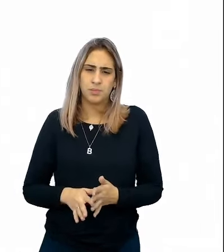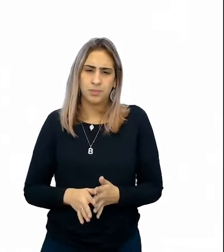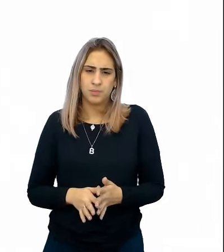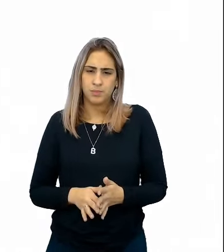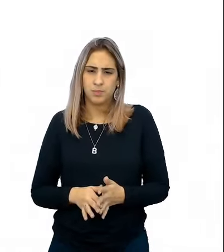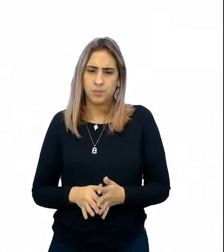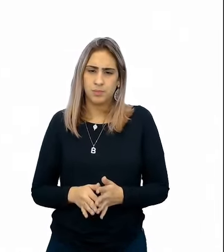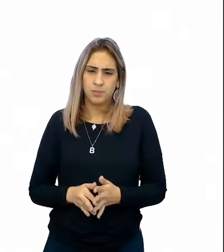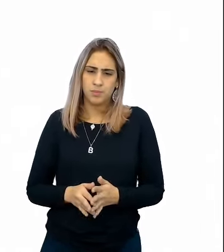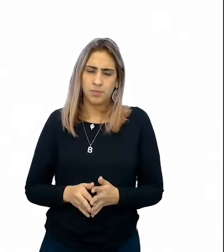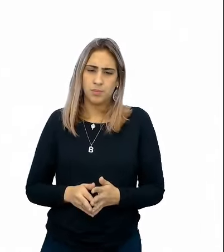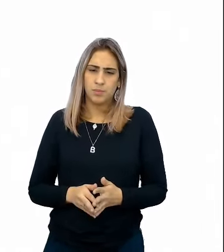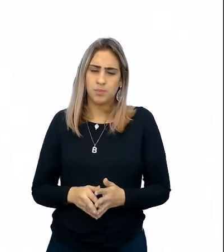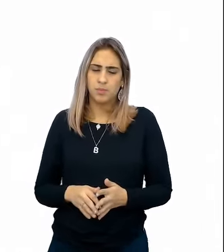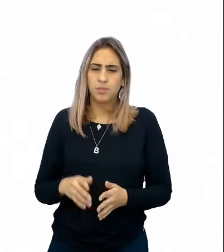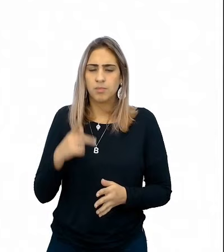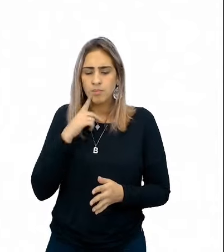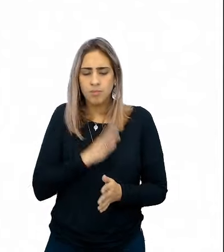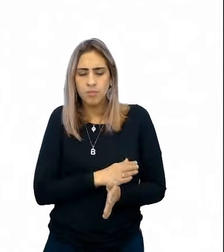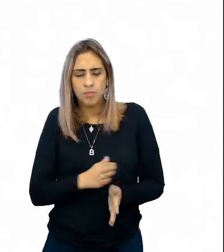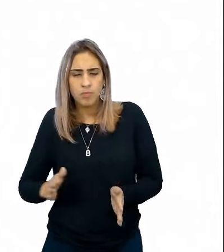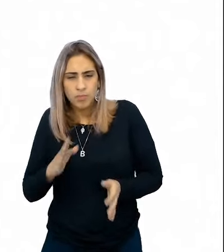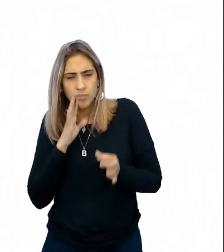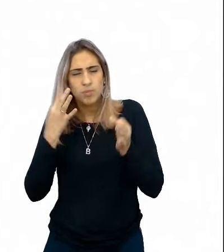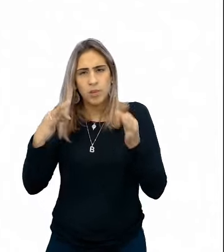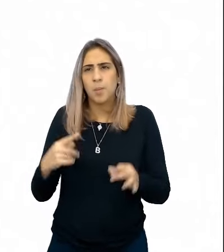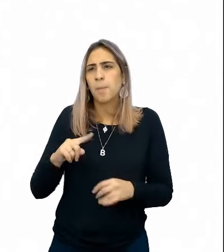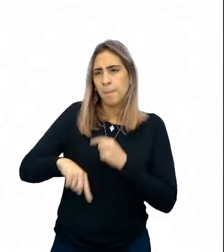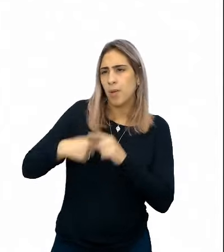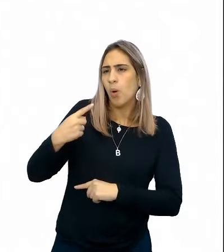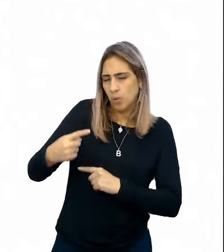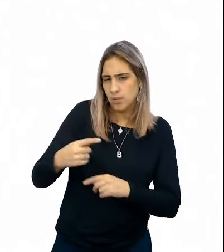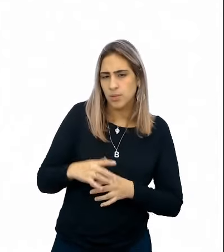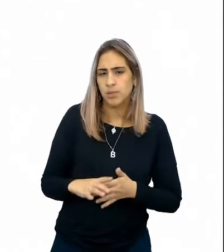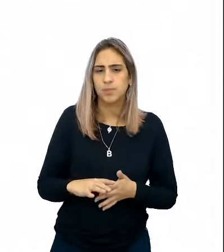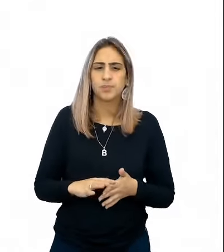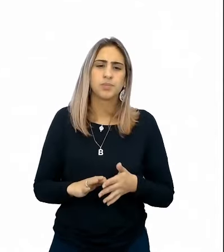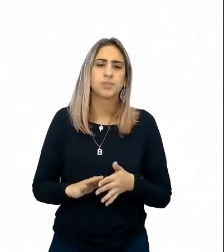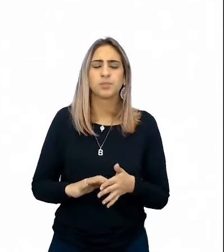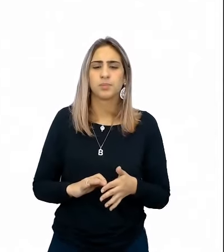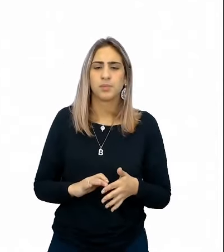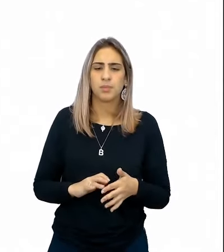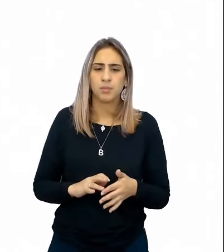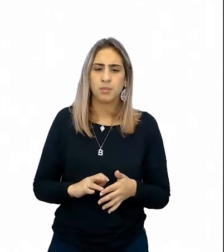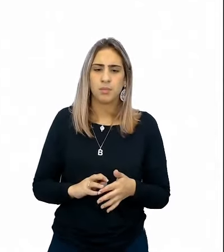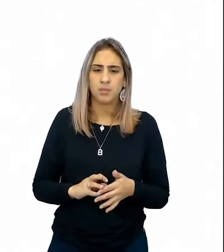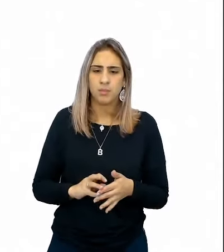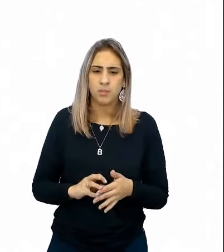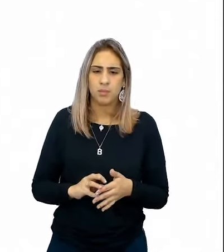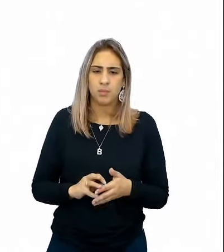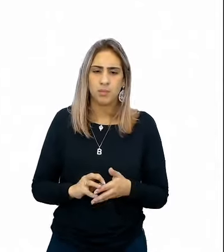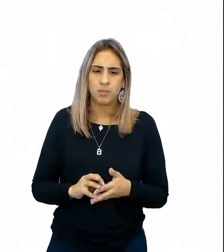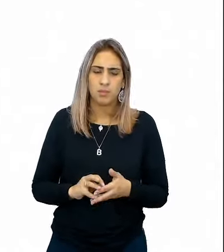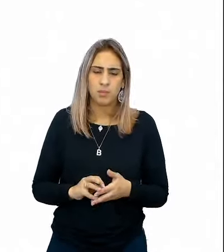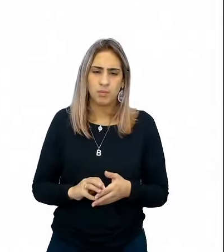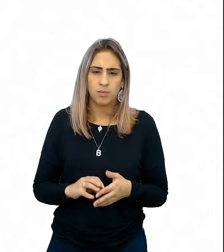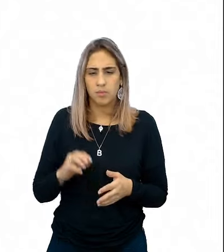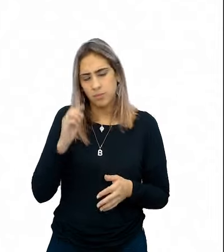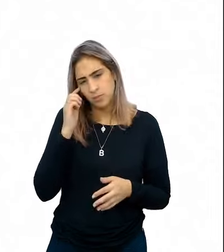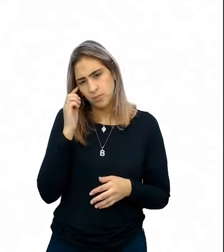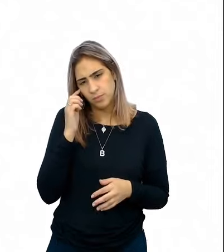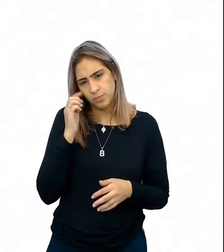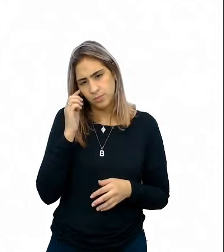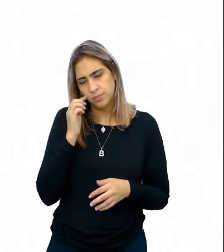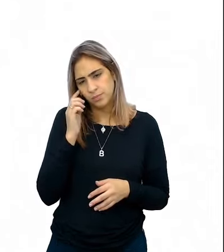pode percorrer para acertar da próxima vez. E o professor vai olhar para esse erro e pensar, bom, Se